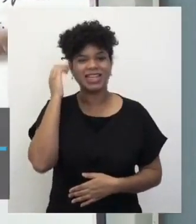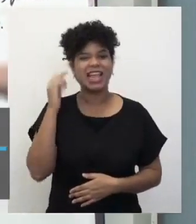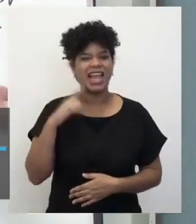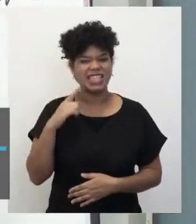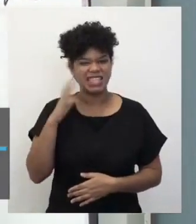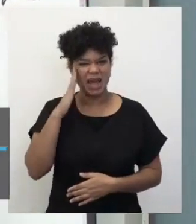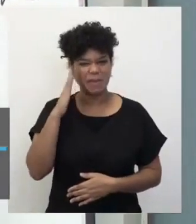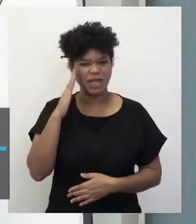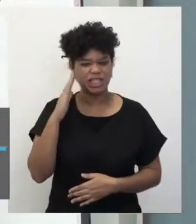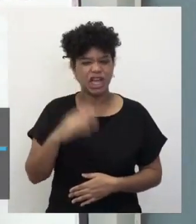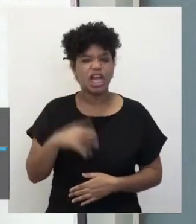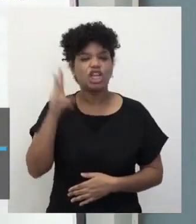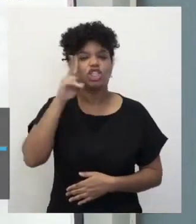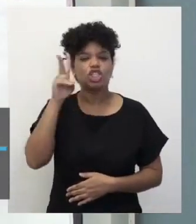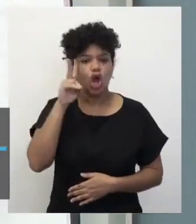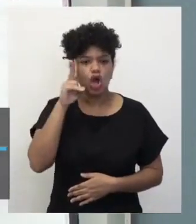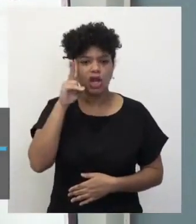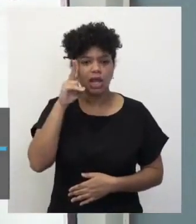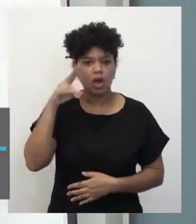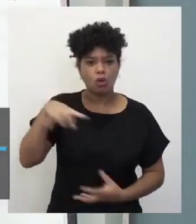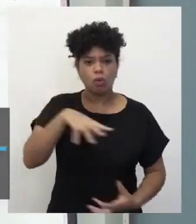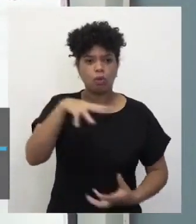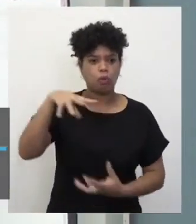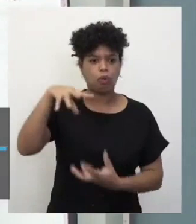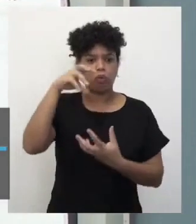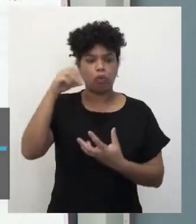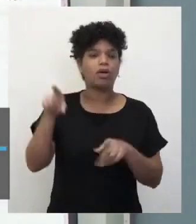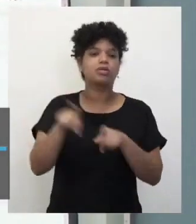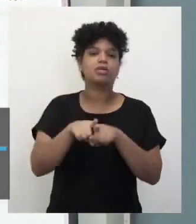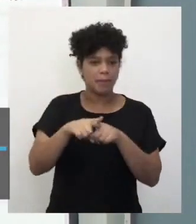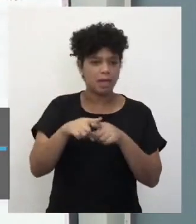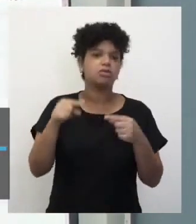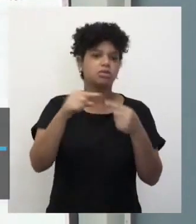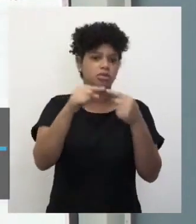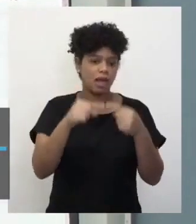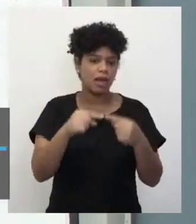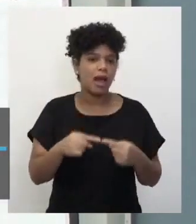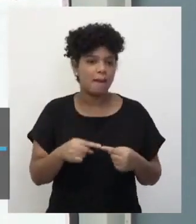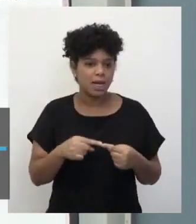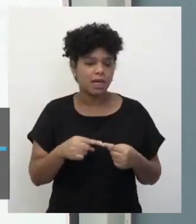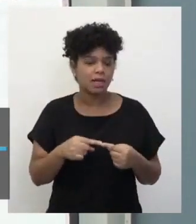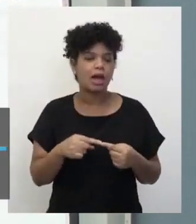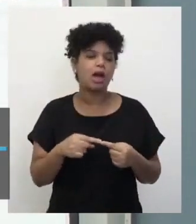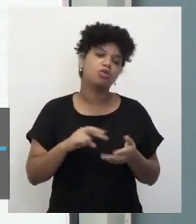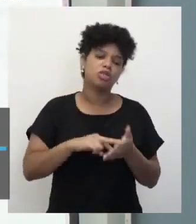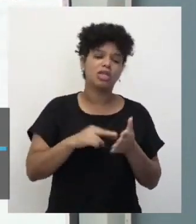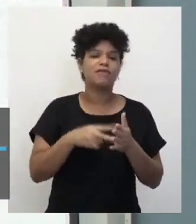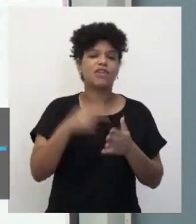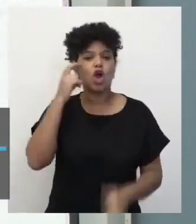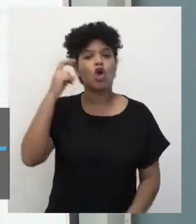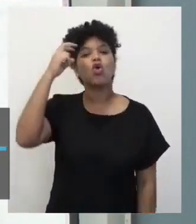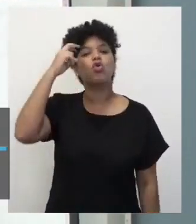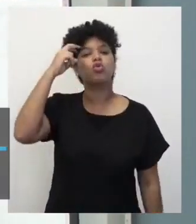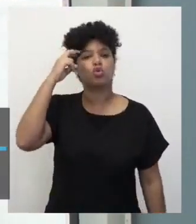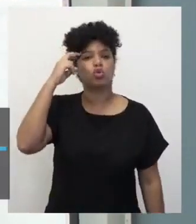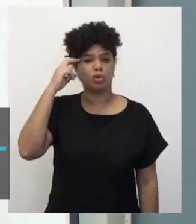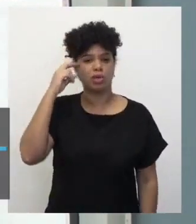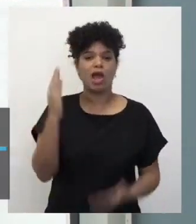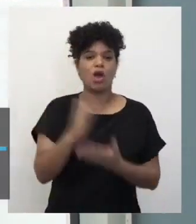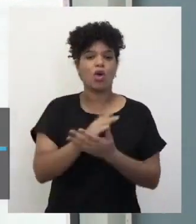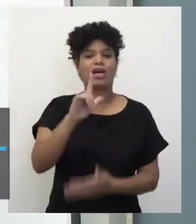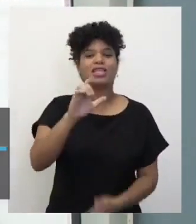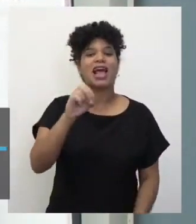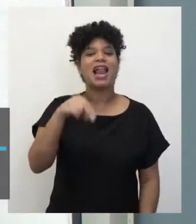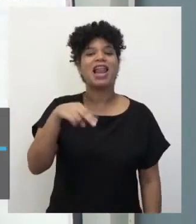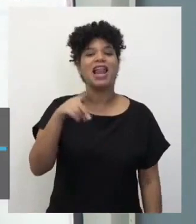Né? Então, né, só para a gente lembrar aí que existem essas lendas, né? Que a gente vai caminhando ao longo das gerações ouvindo,